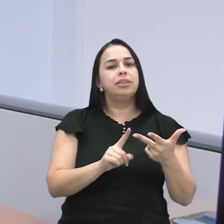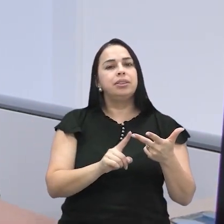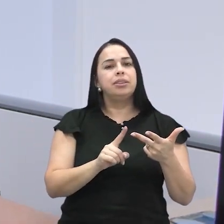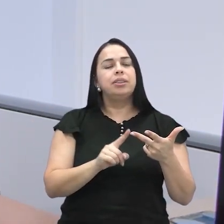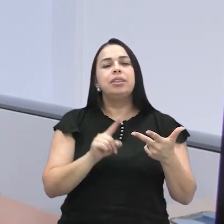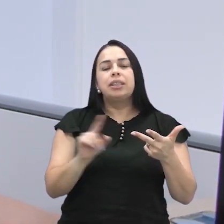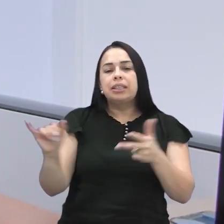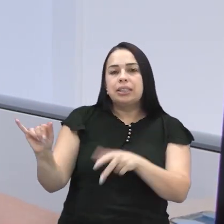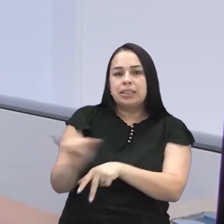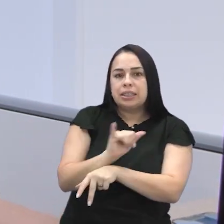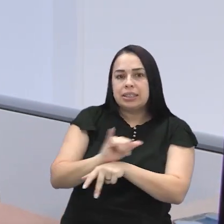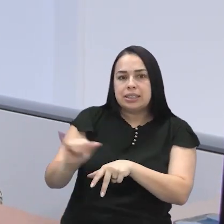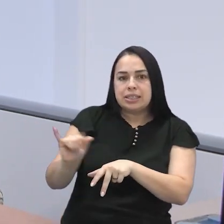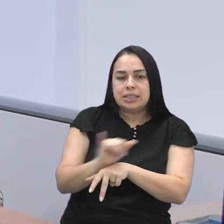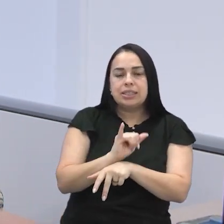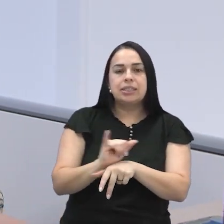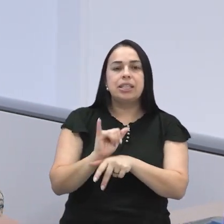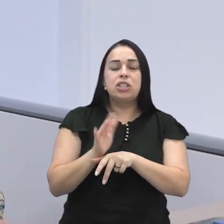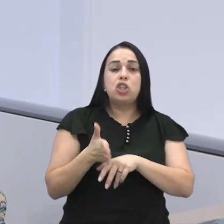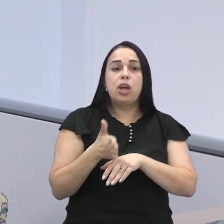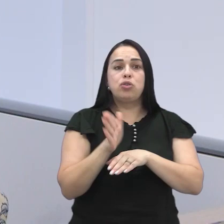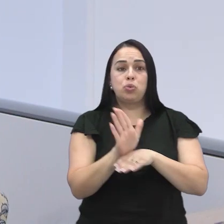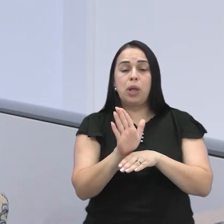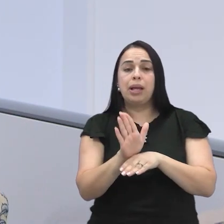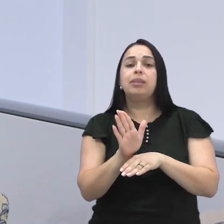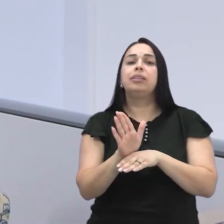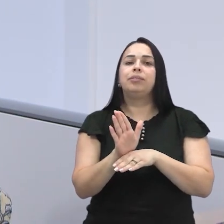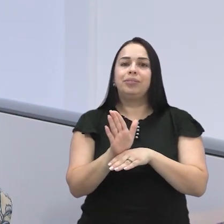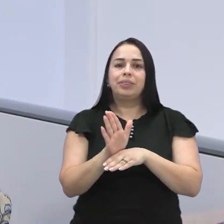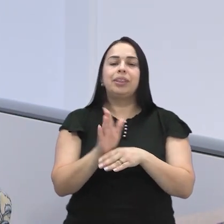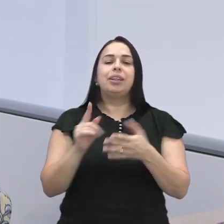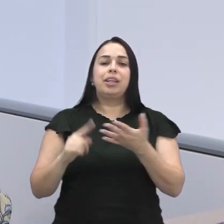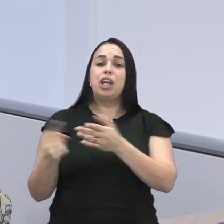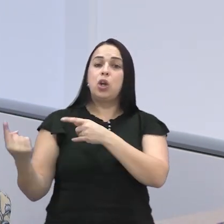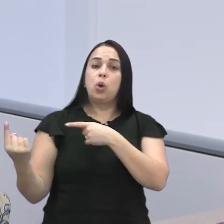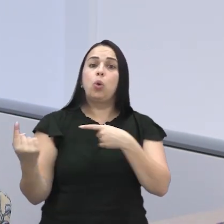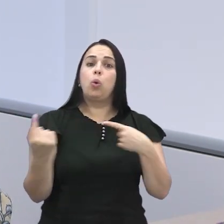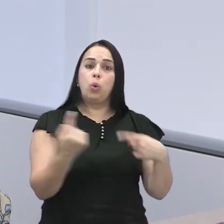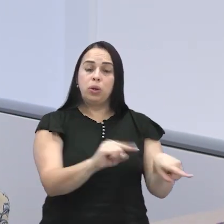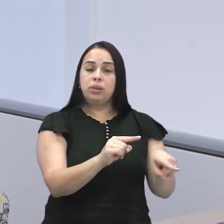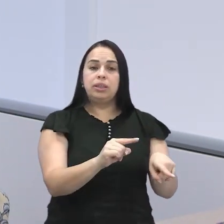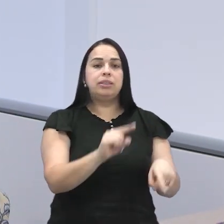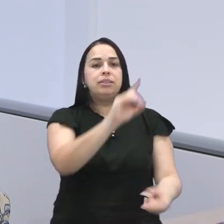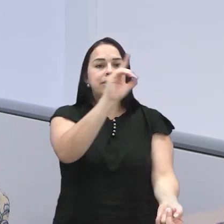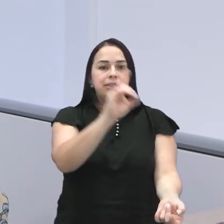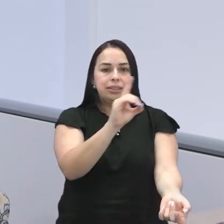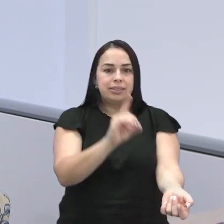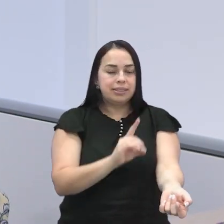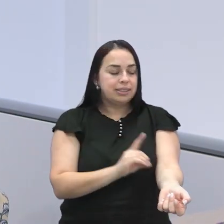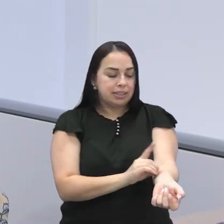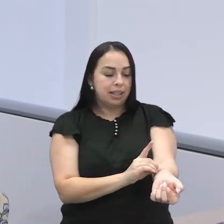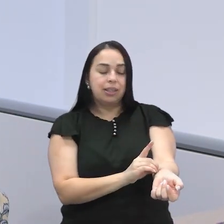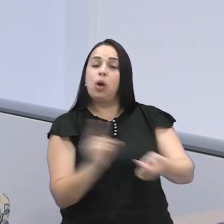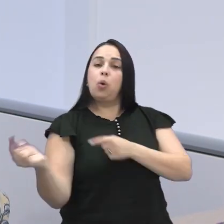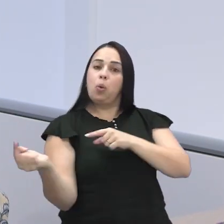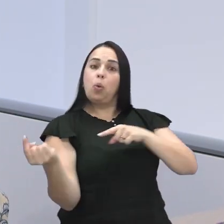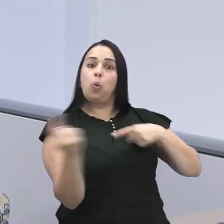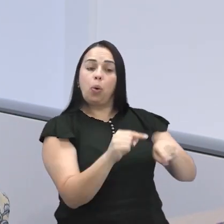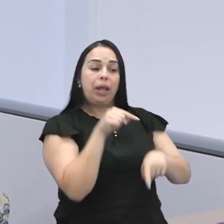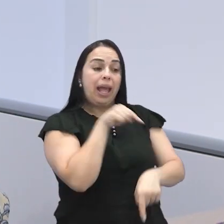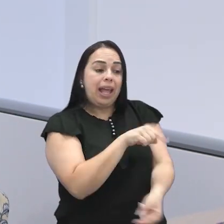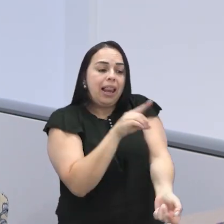envolve montar uma rede de assistência, e o combate ao mosquito, que é